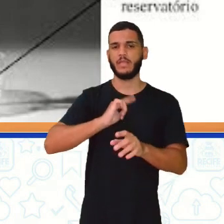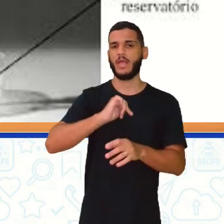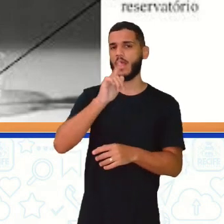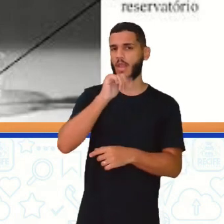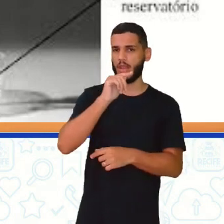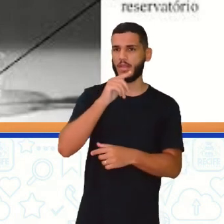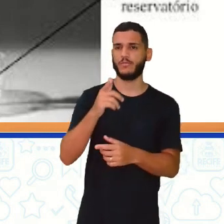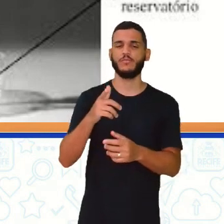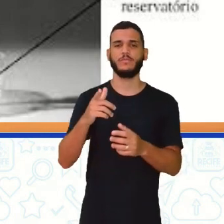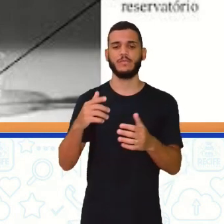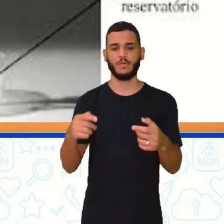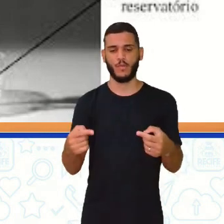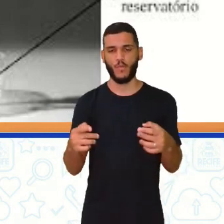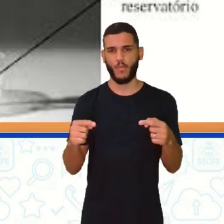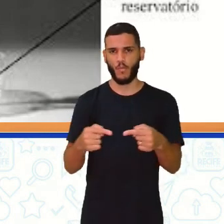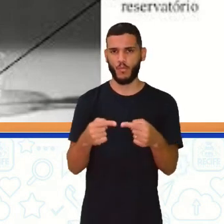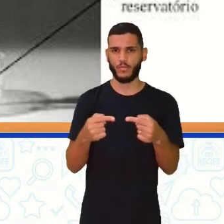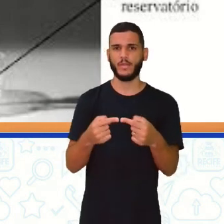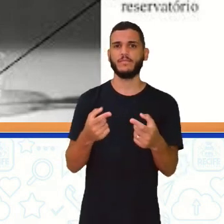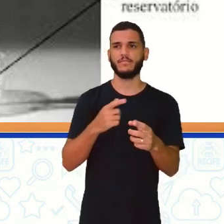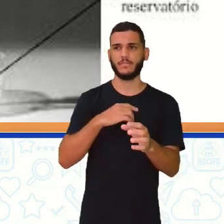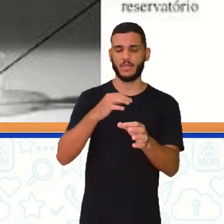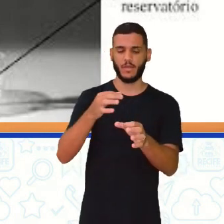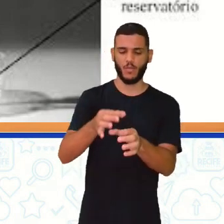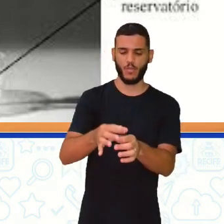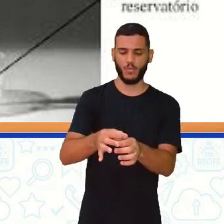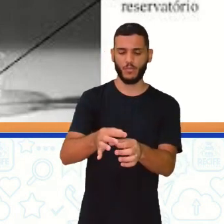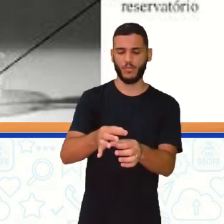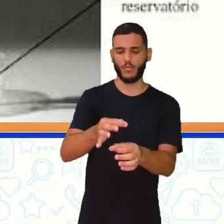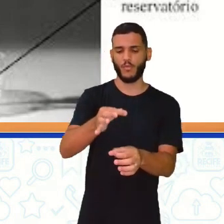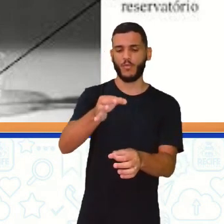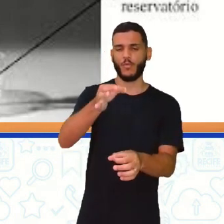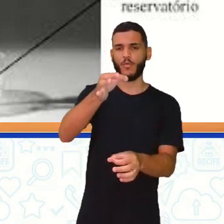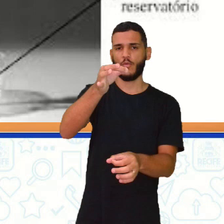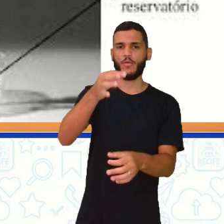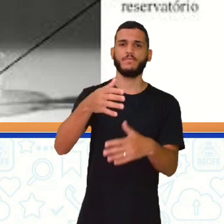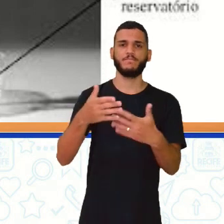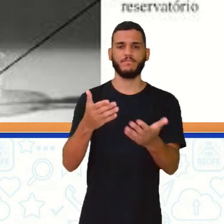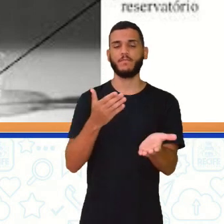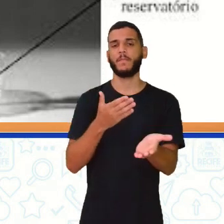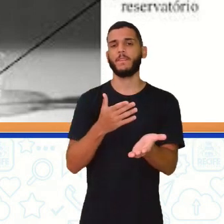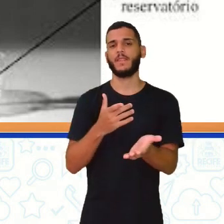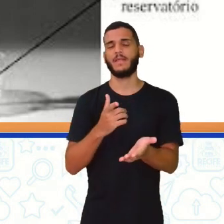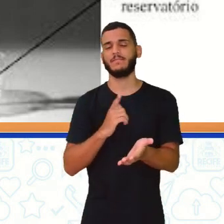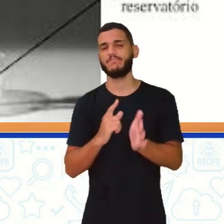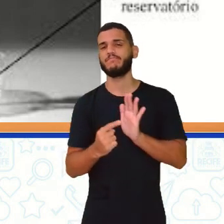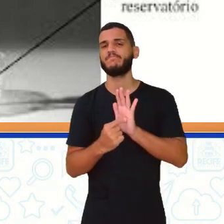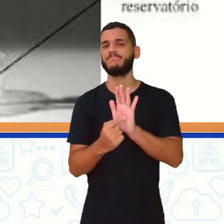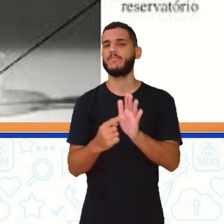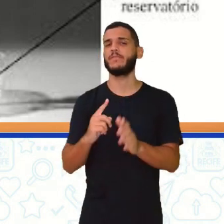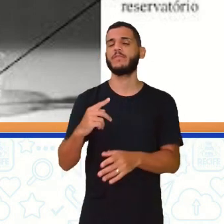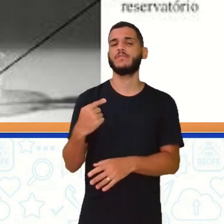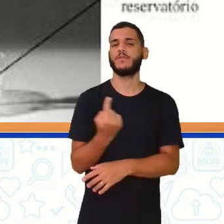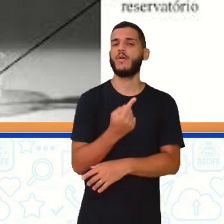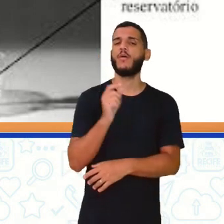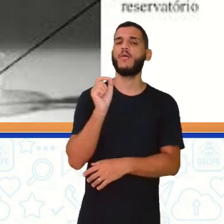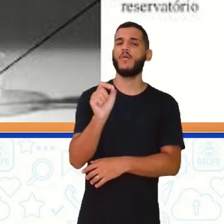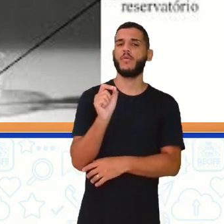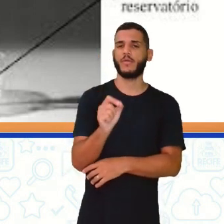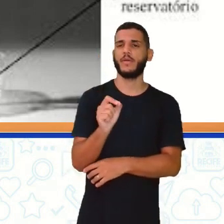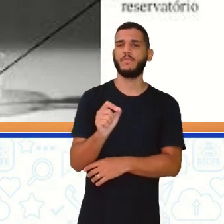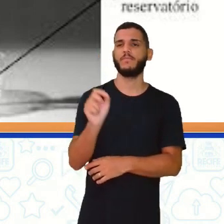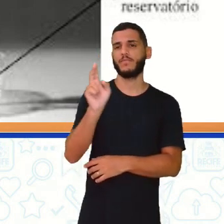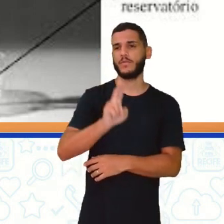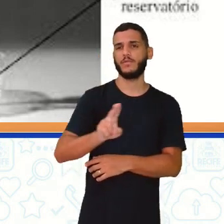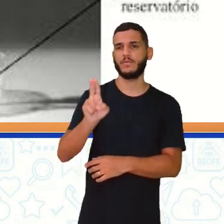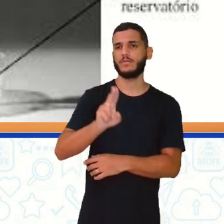tubo. Então, veja que era como se fosse um canudo. E aí, ele começa a trazer para a gente, através, né, do